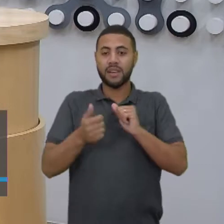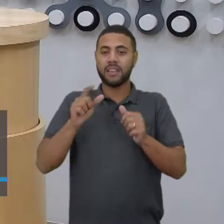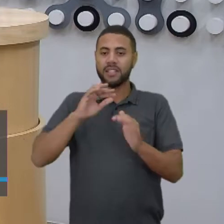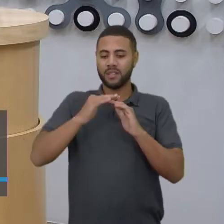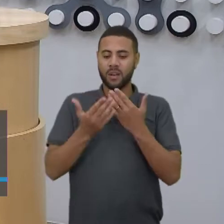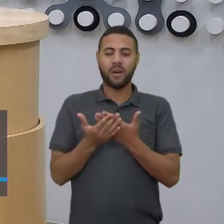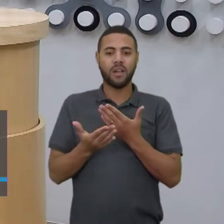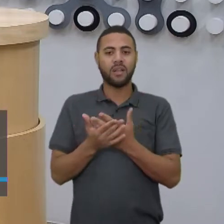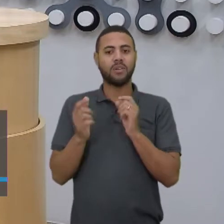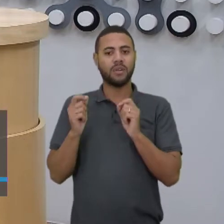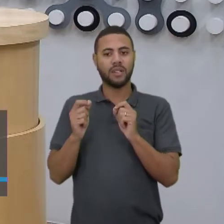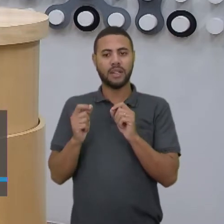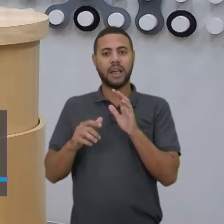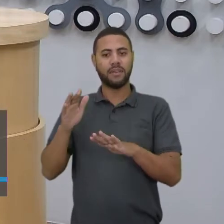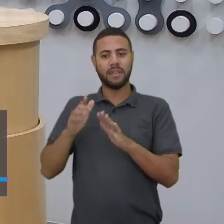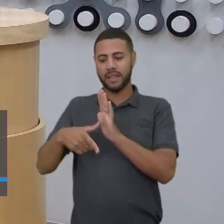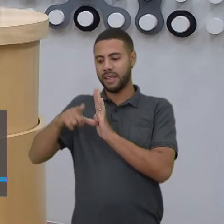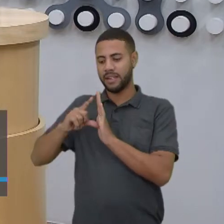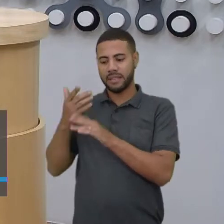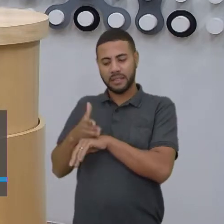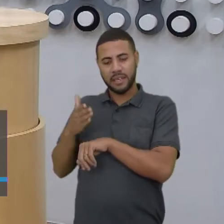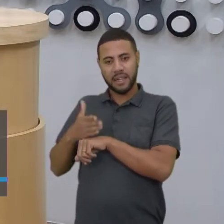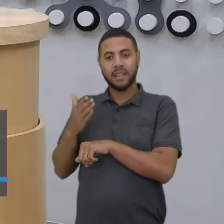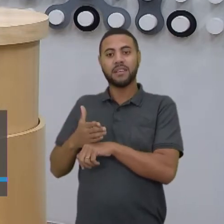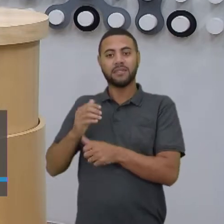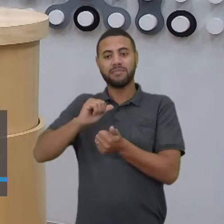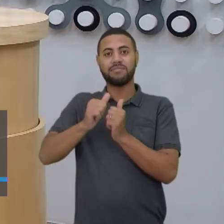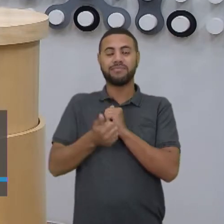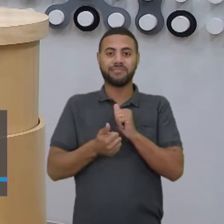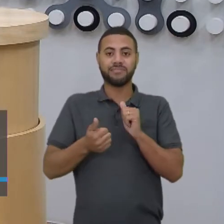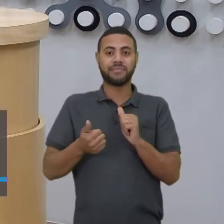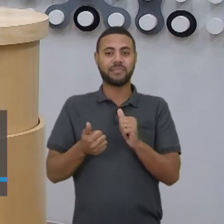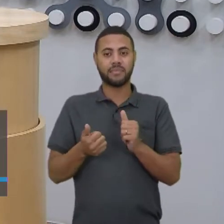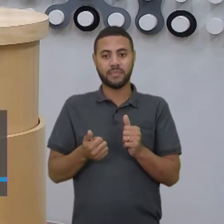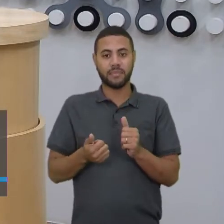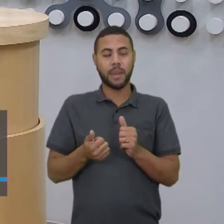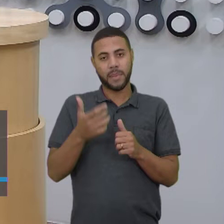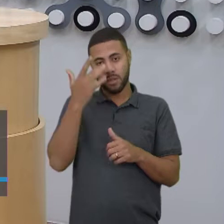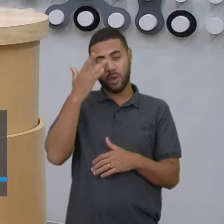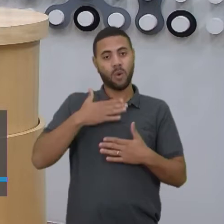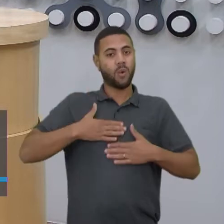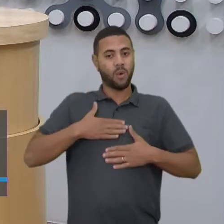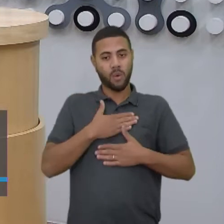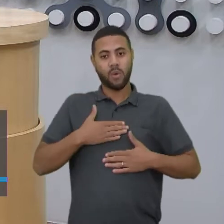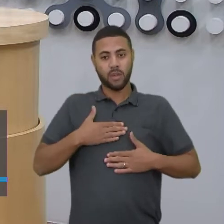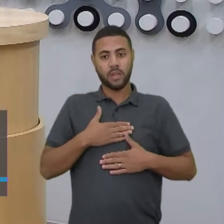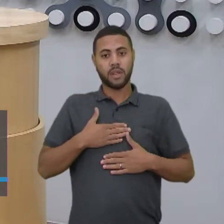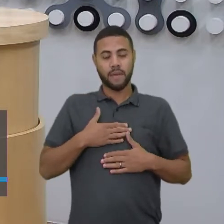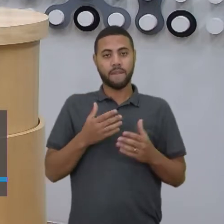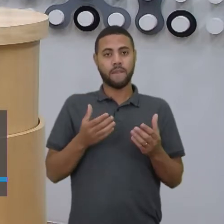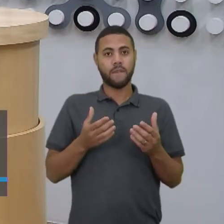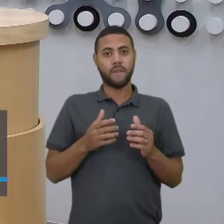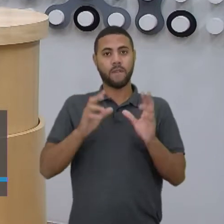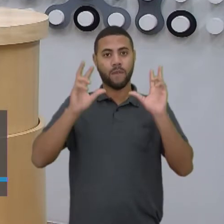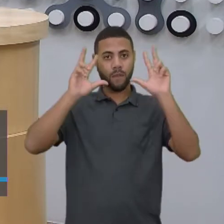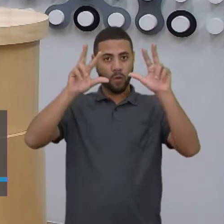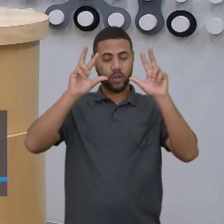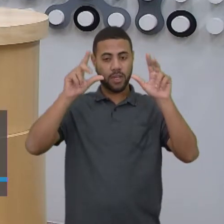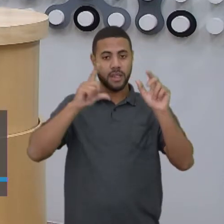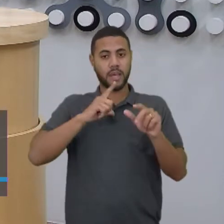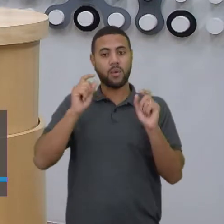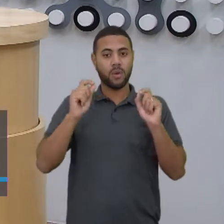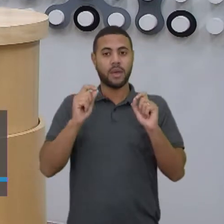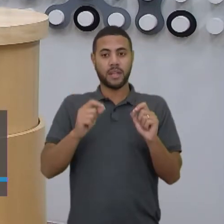sempre um pré-desportivo. No vôlei que o professor fala, que nós fizemos o câmbio, que é quando eu